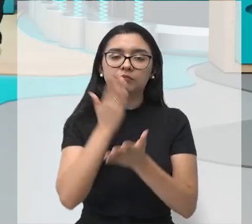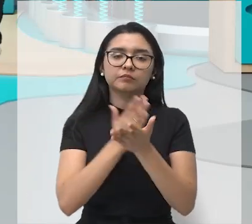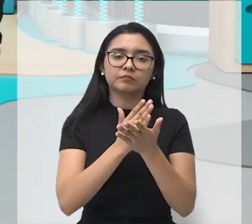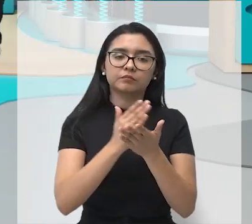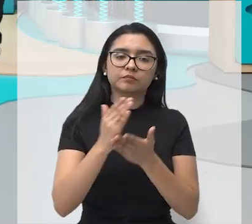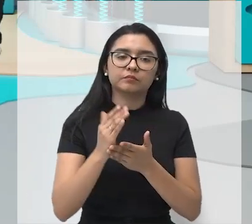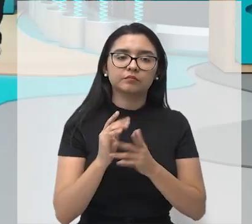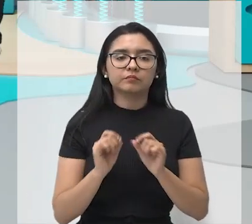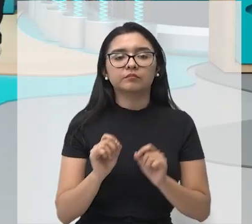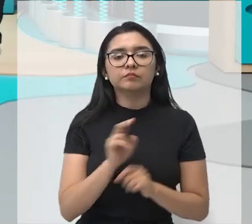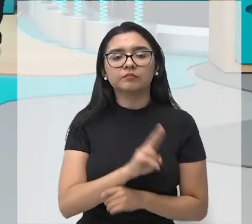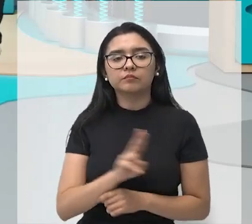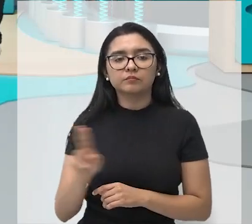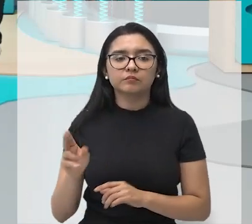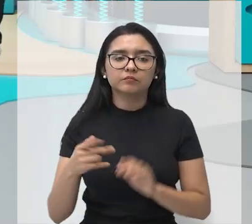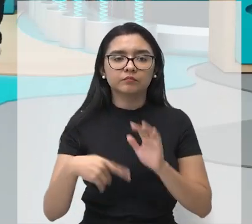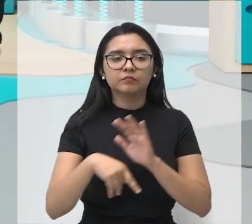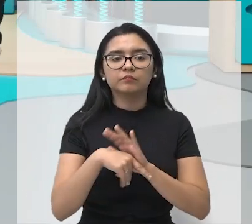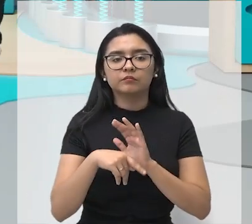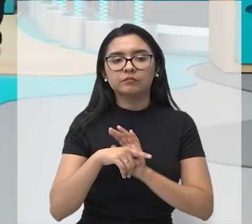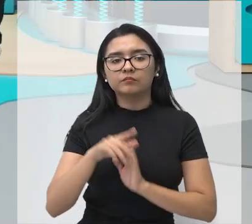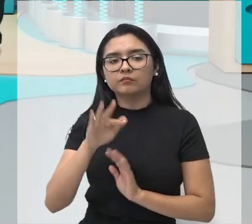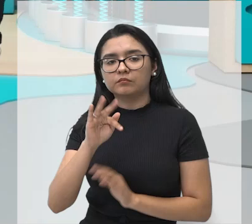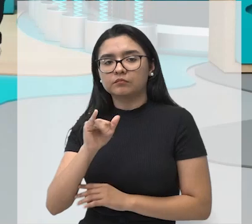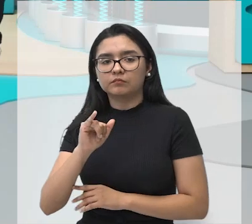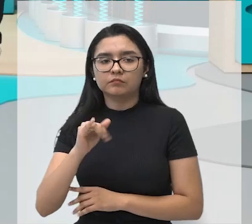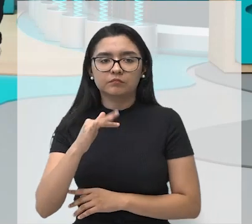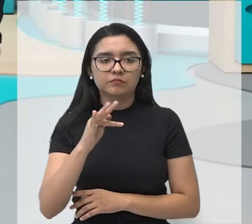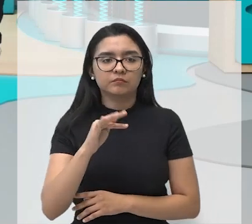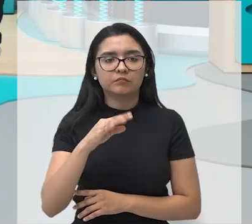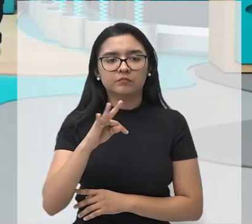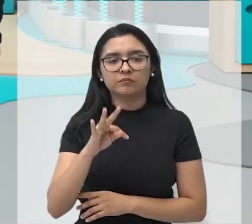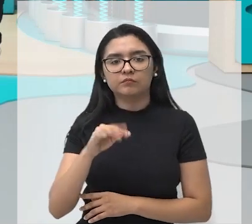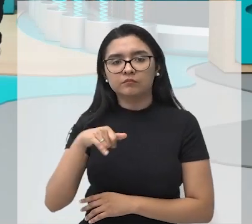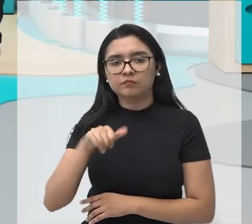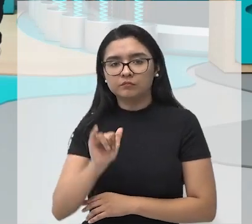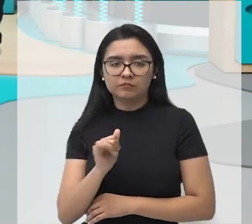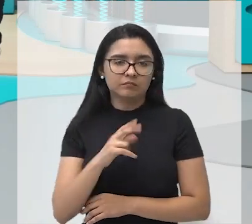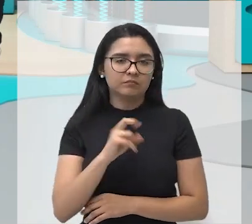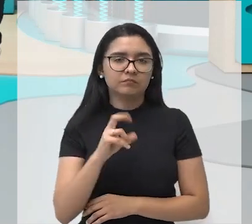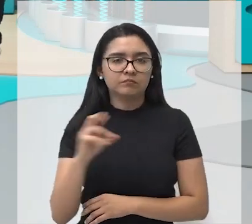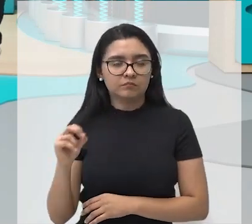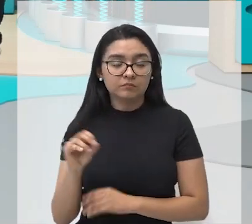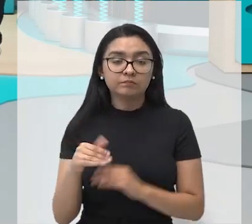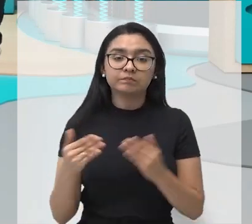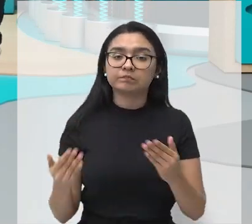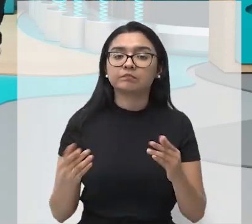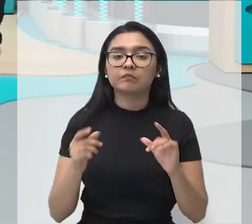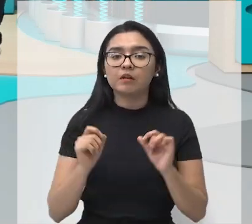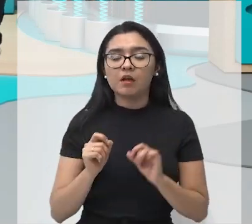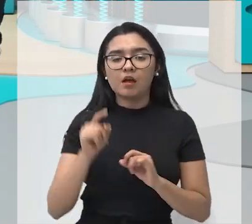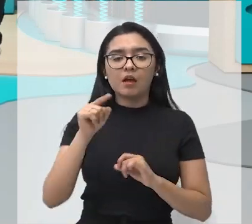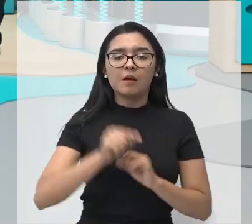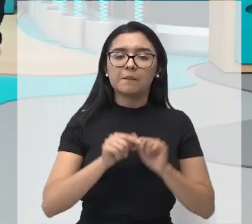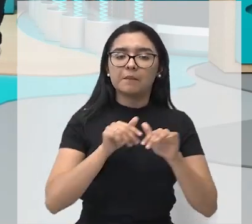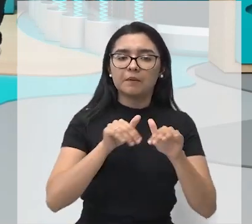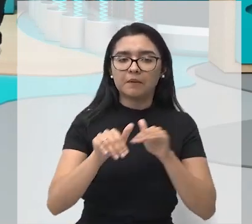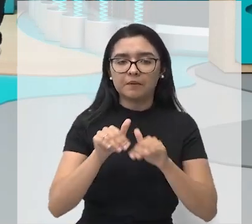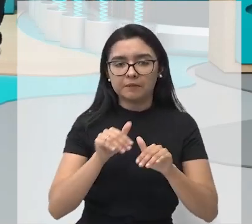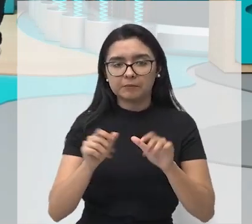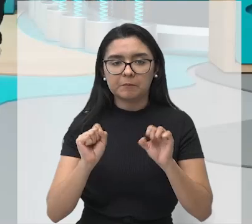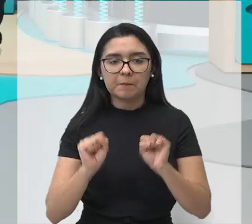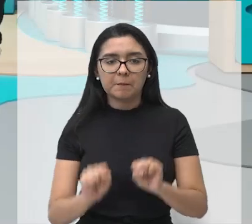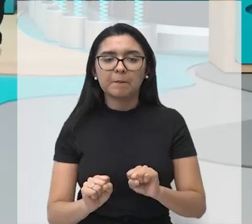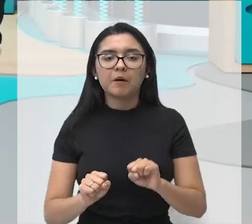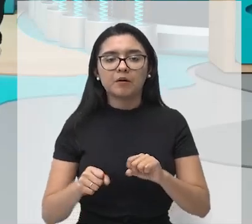é chamada de 50-50, ou 50-50, ou apenas 50. É uma manobra que pode ser feita